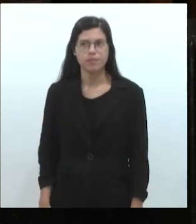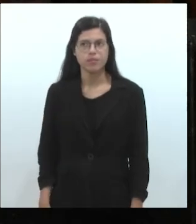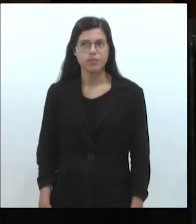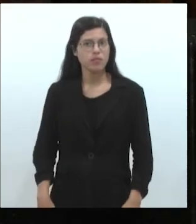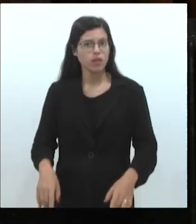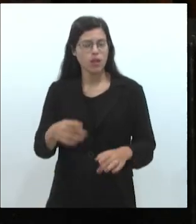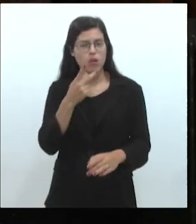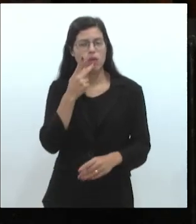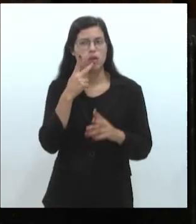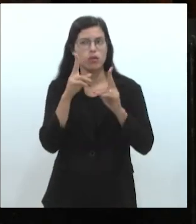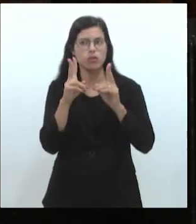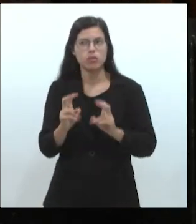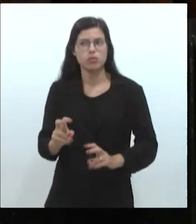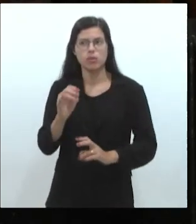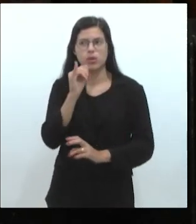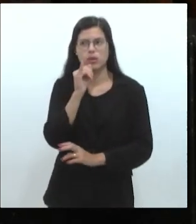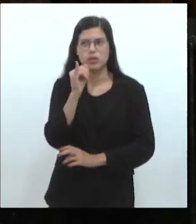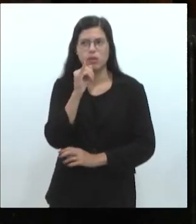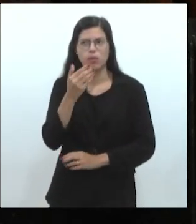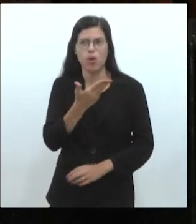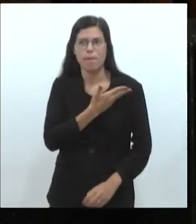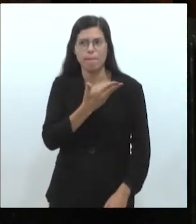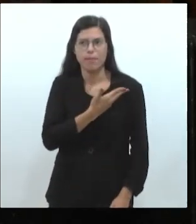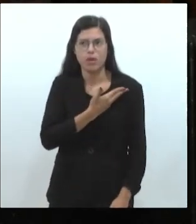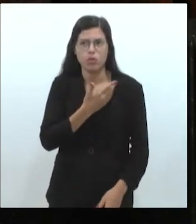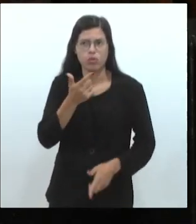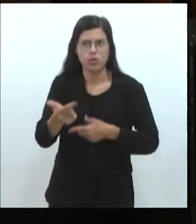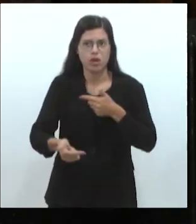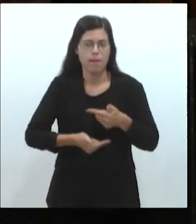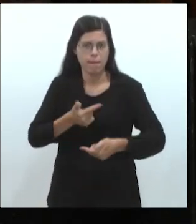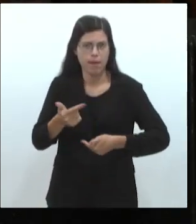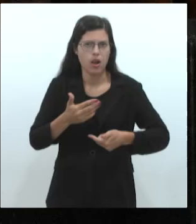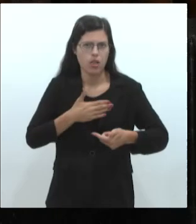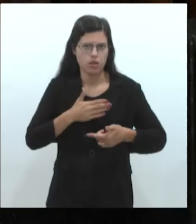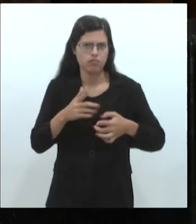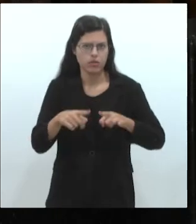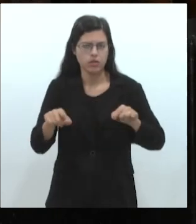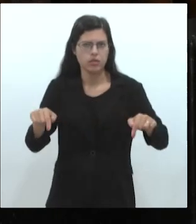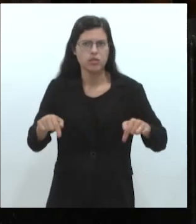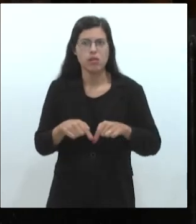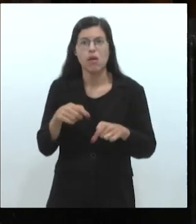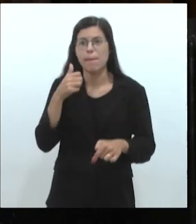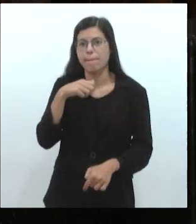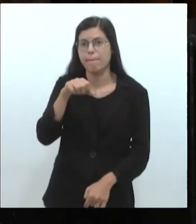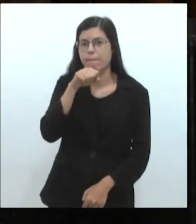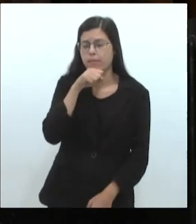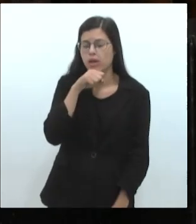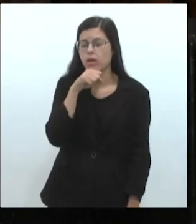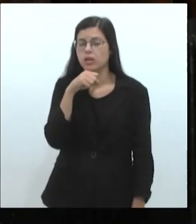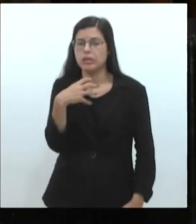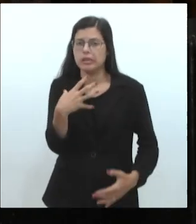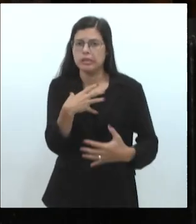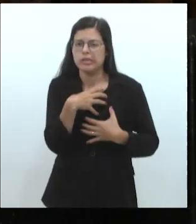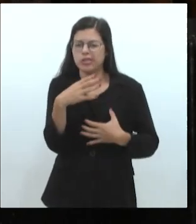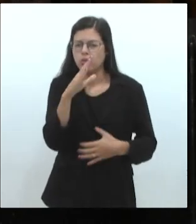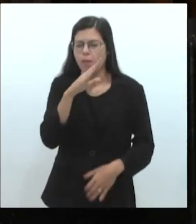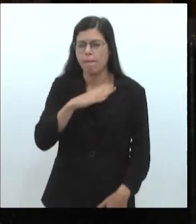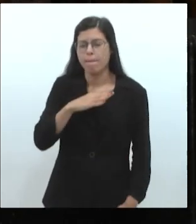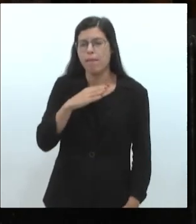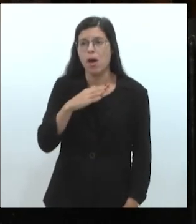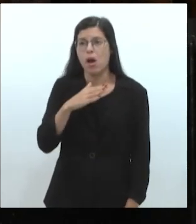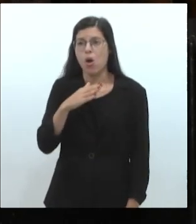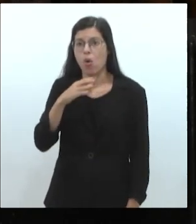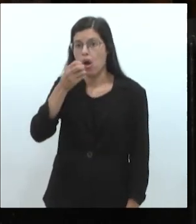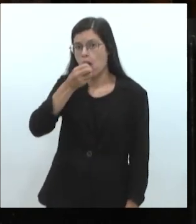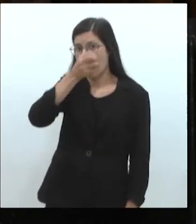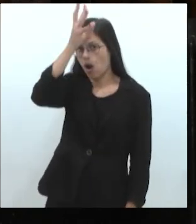e apoiador, trabalha no meu gabinete, a mãe passou mal, o deputado Luiz Paulo, e a ambulância